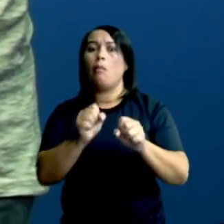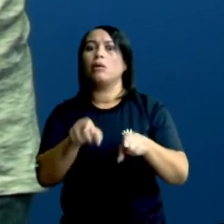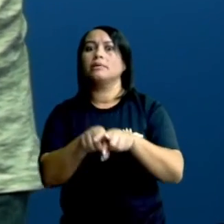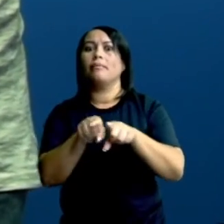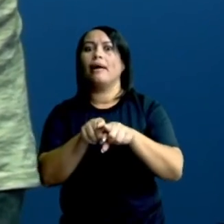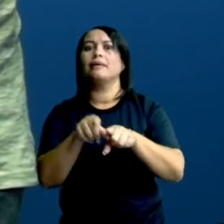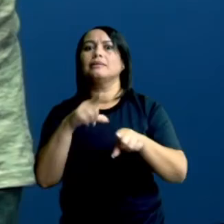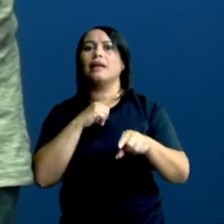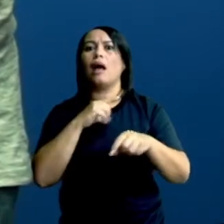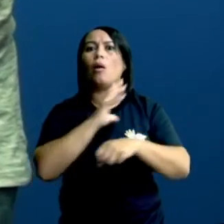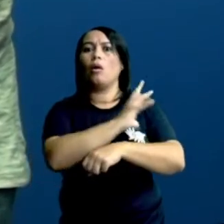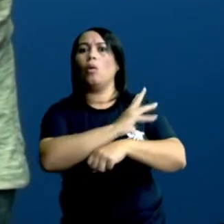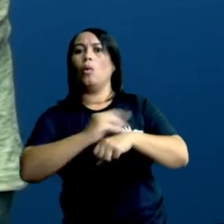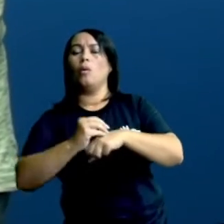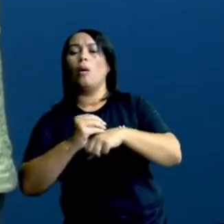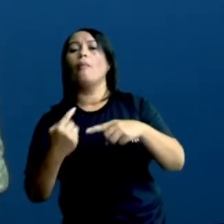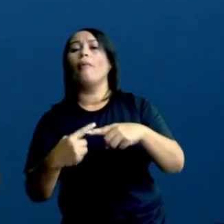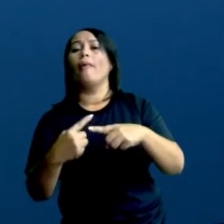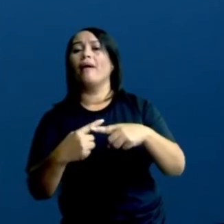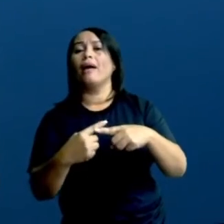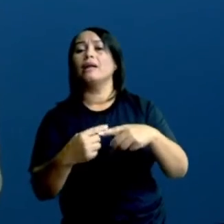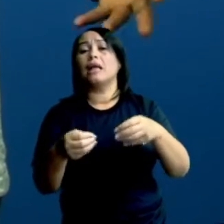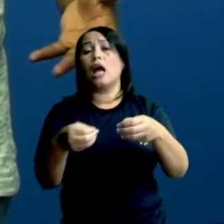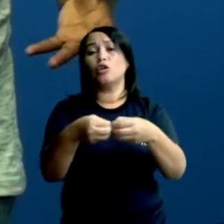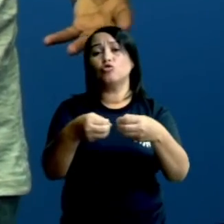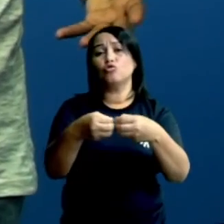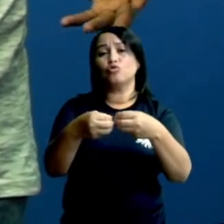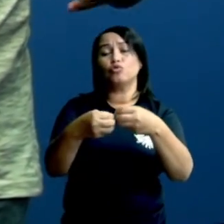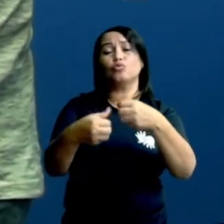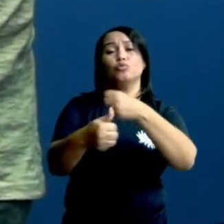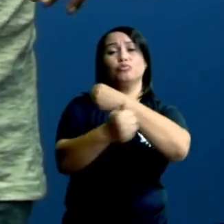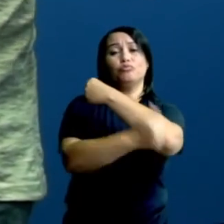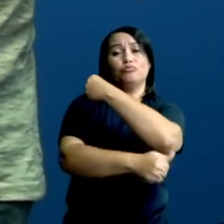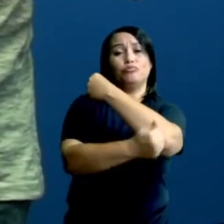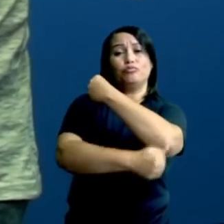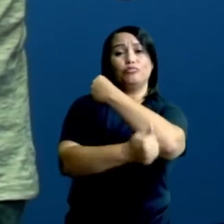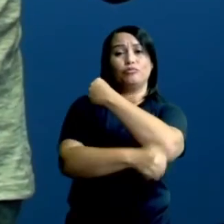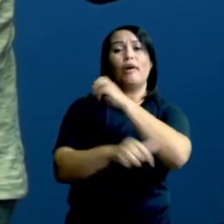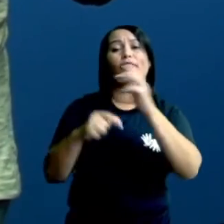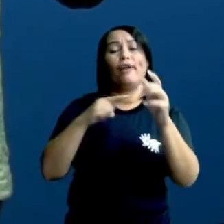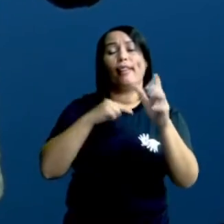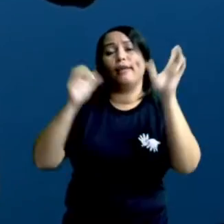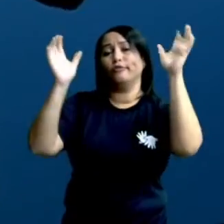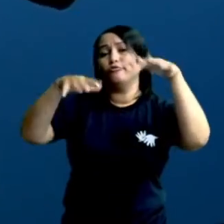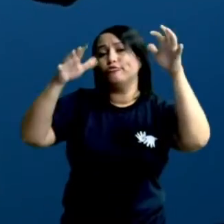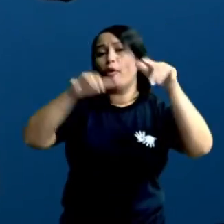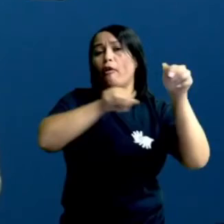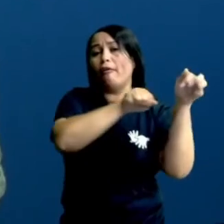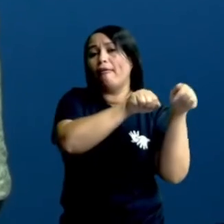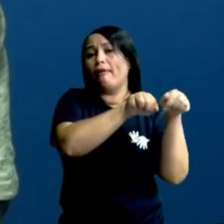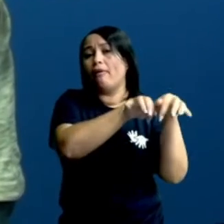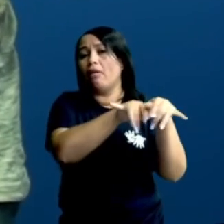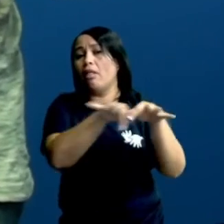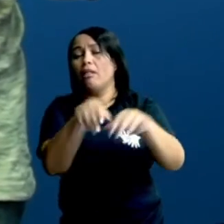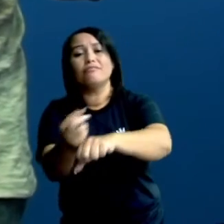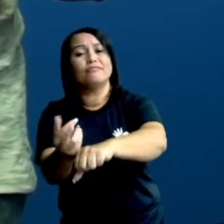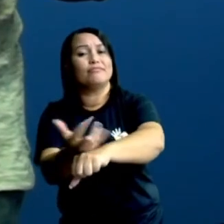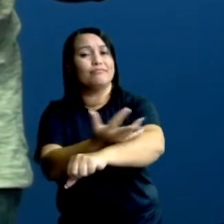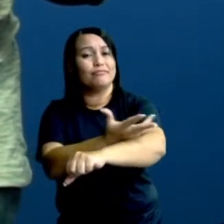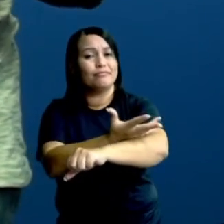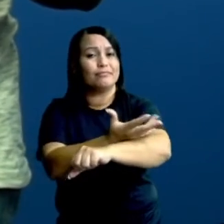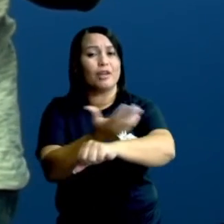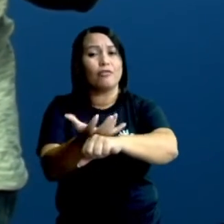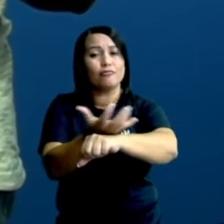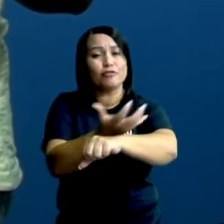contaminados com toxoplasma, porque ele vai estar lá junto à terra, vai chover, vai cair respingos do solo nos